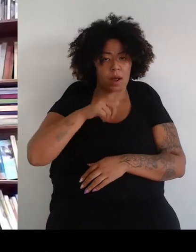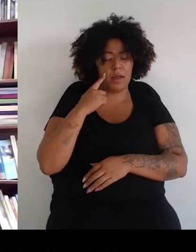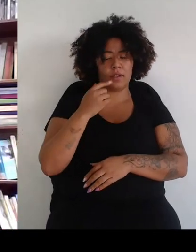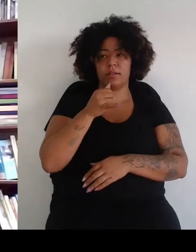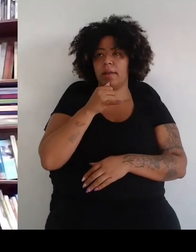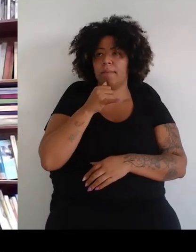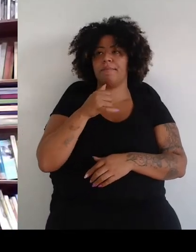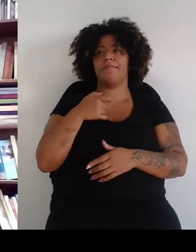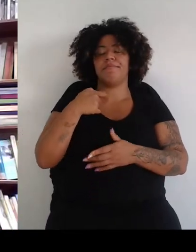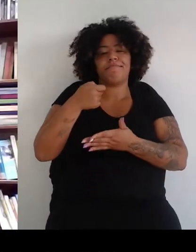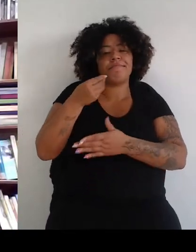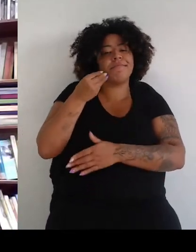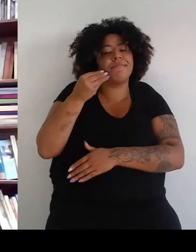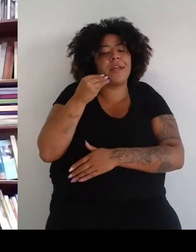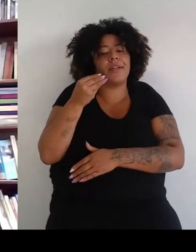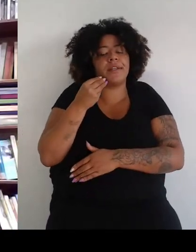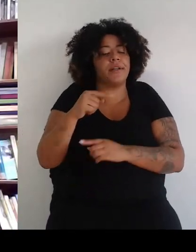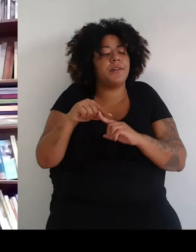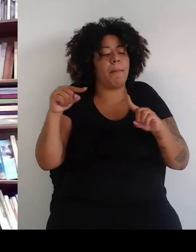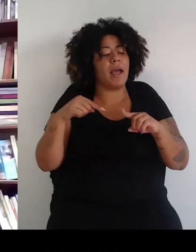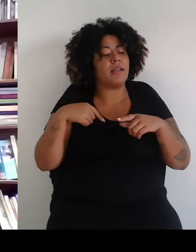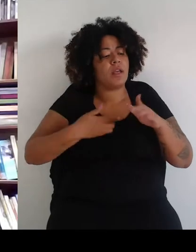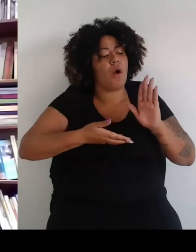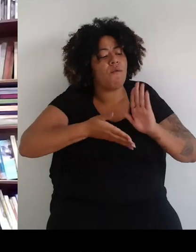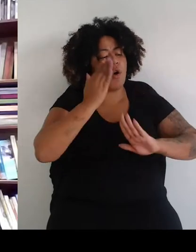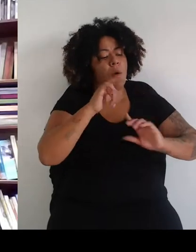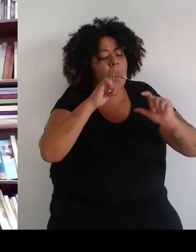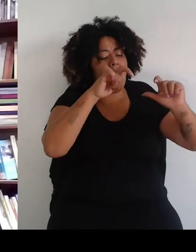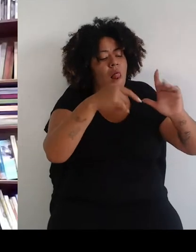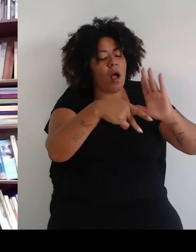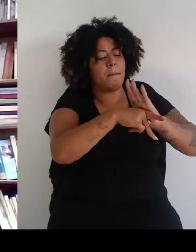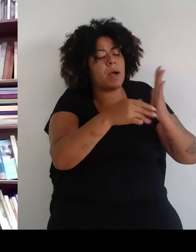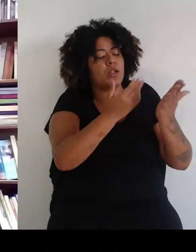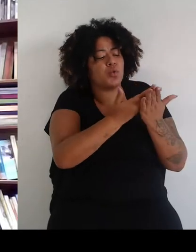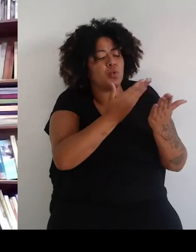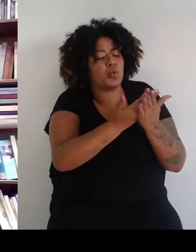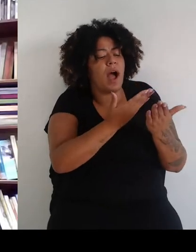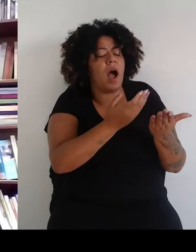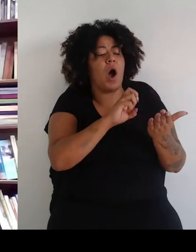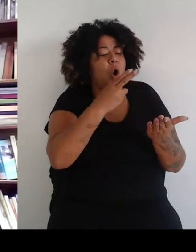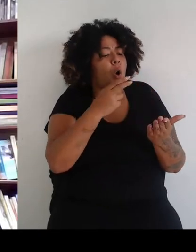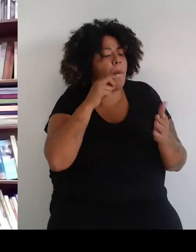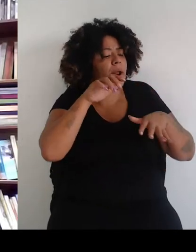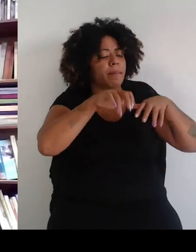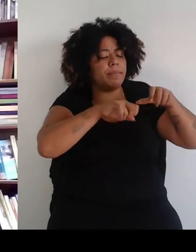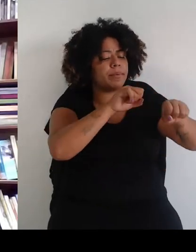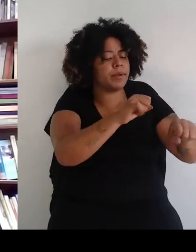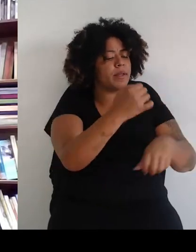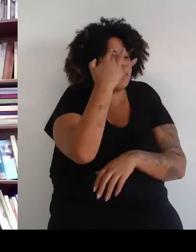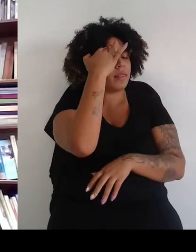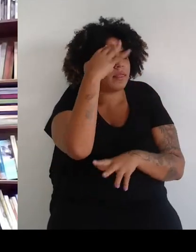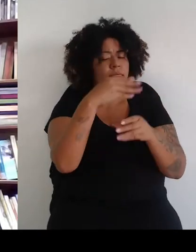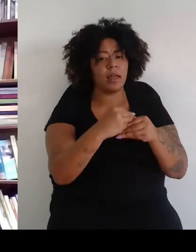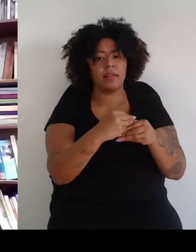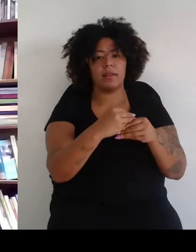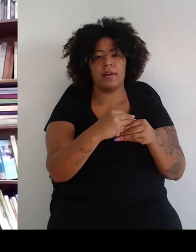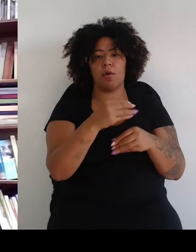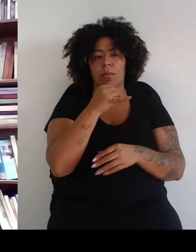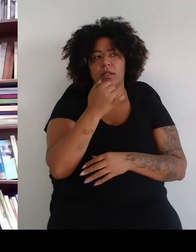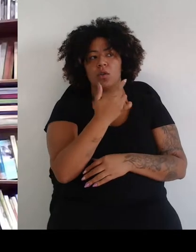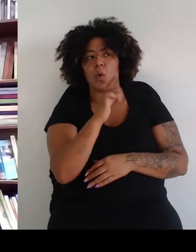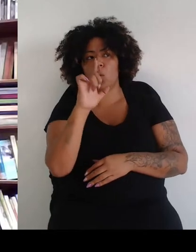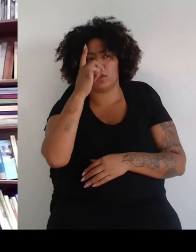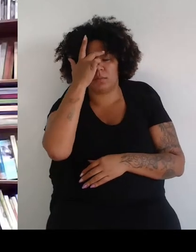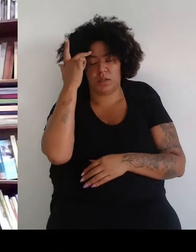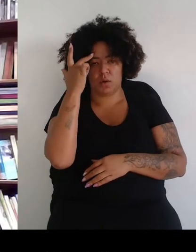Marrocos explorar jovens garotos do ponto de vista sexual se a gente pensar em well out por exemplo ele